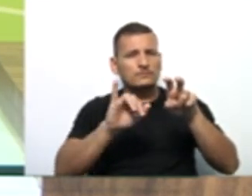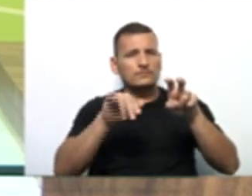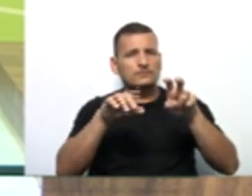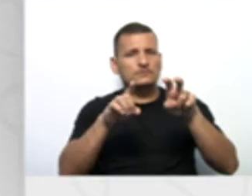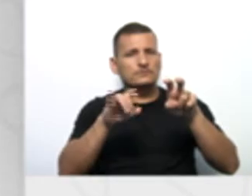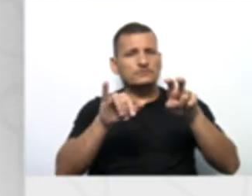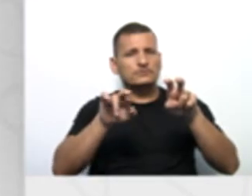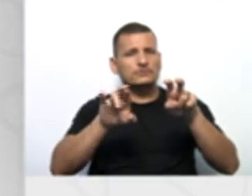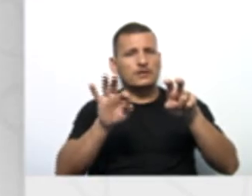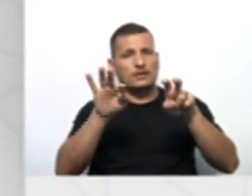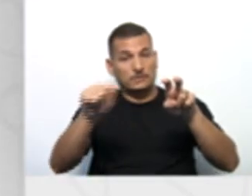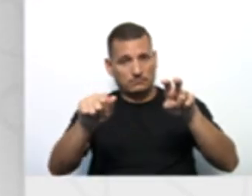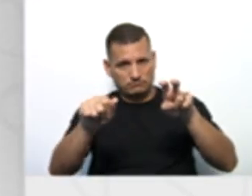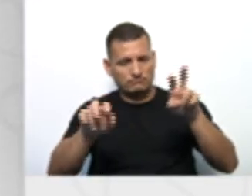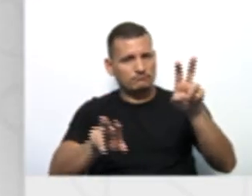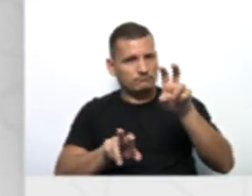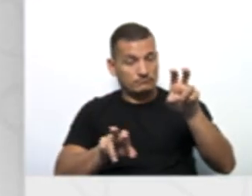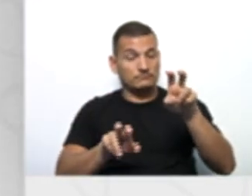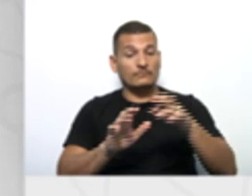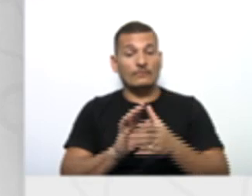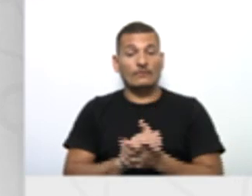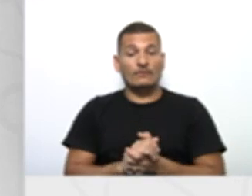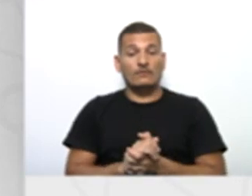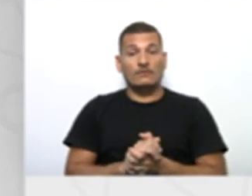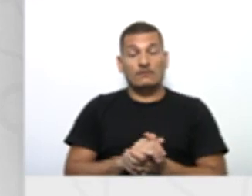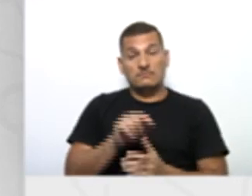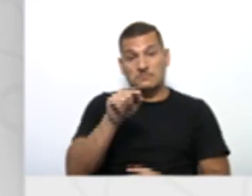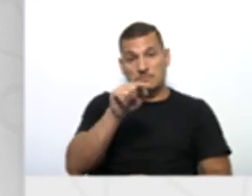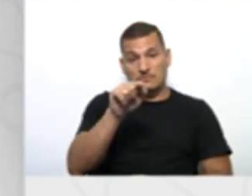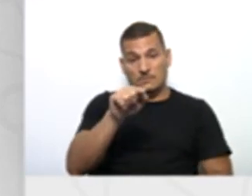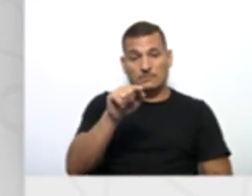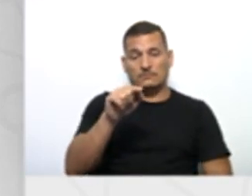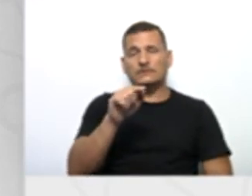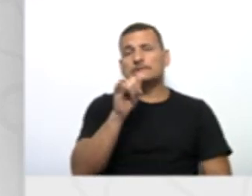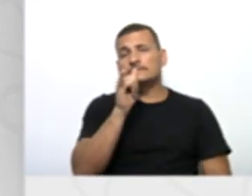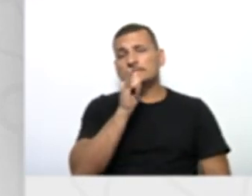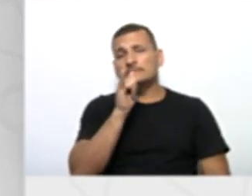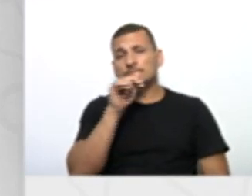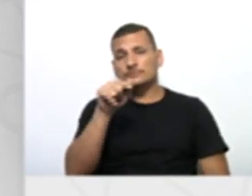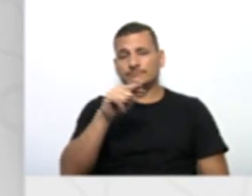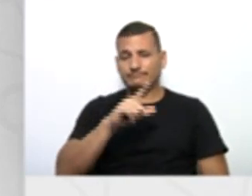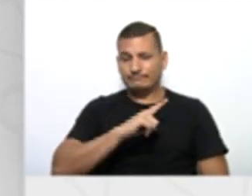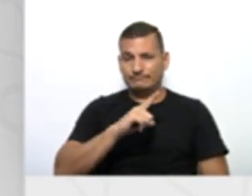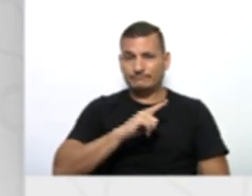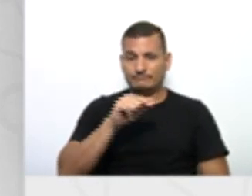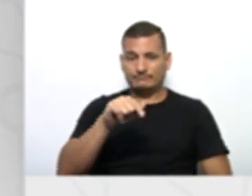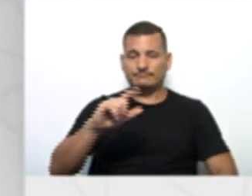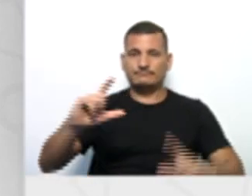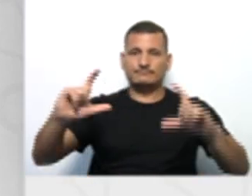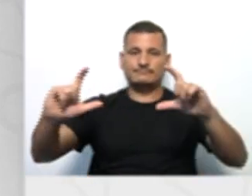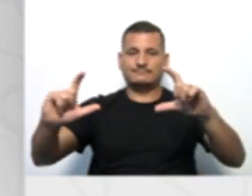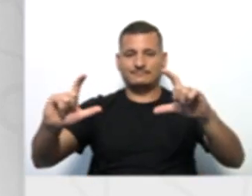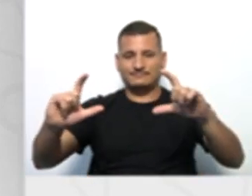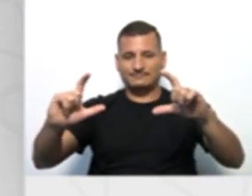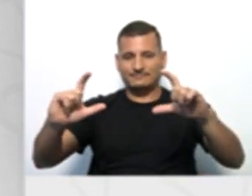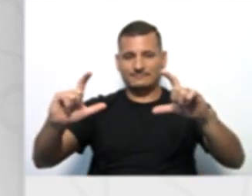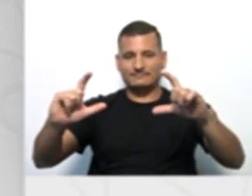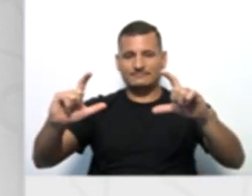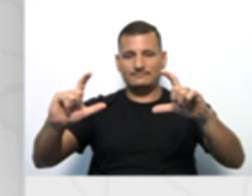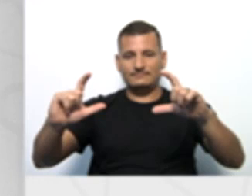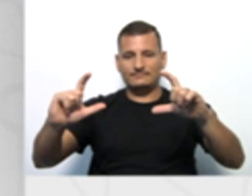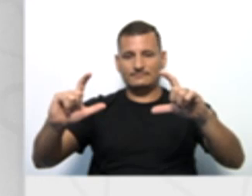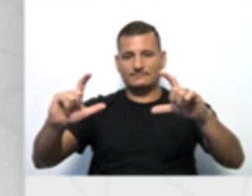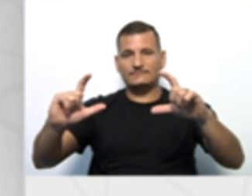acordo com o Prodanov, em 2013, aqui nós temos um exemplo, né, o estágio é ato educativo escolar que visa